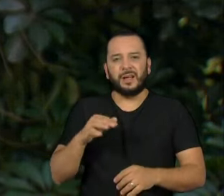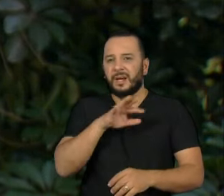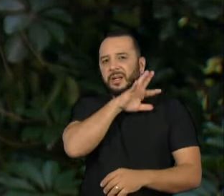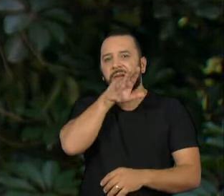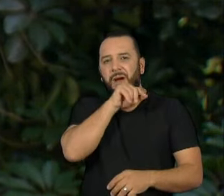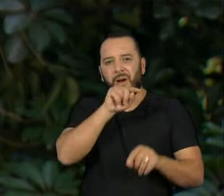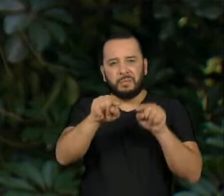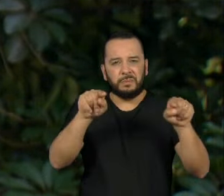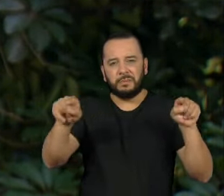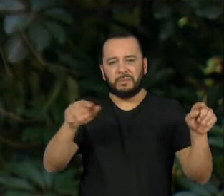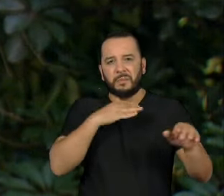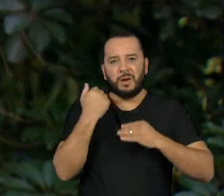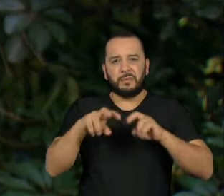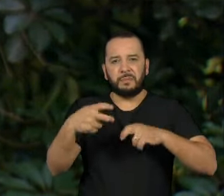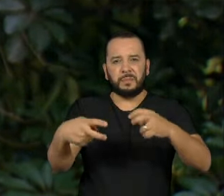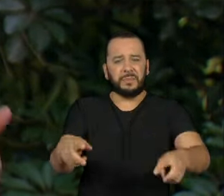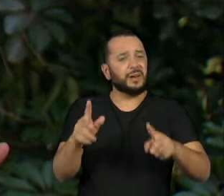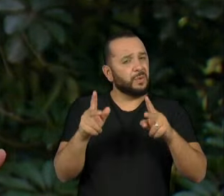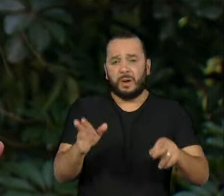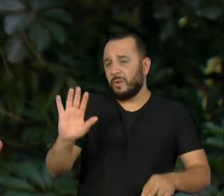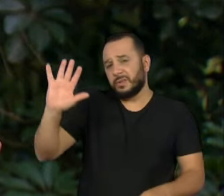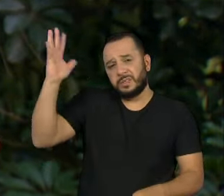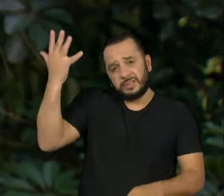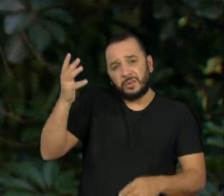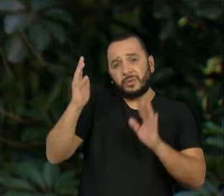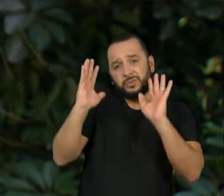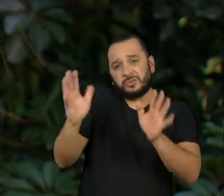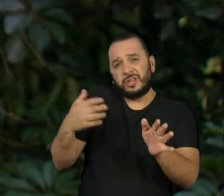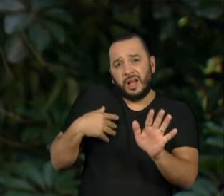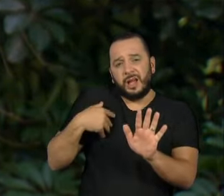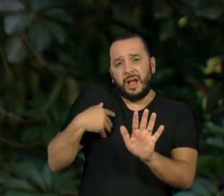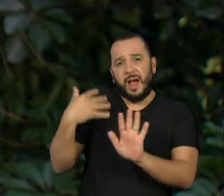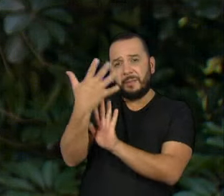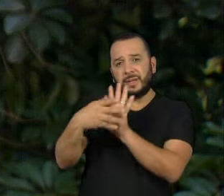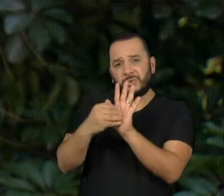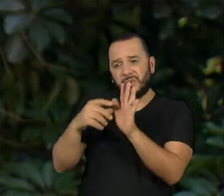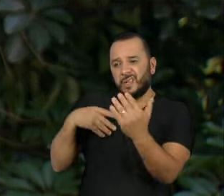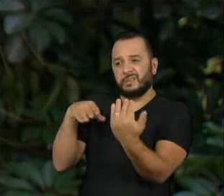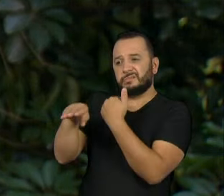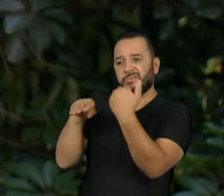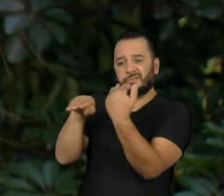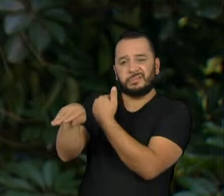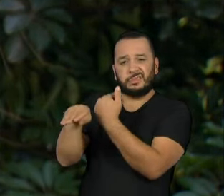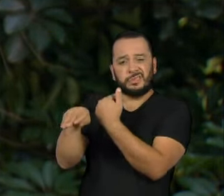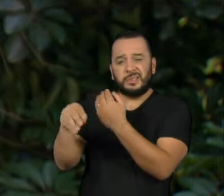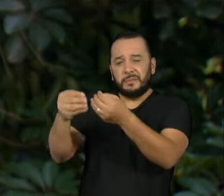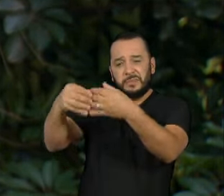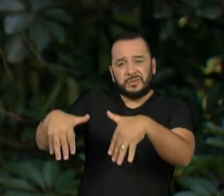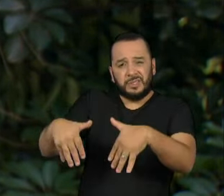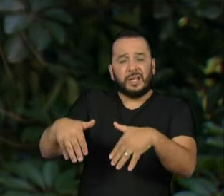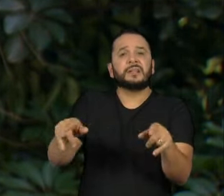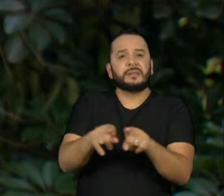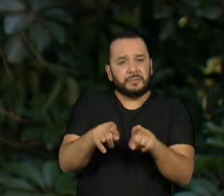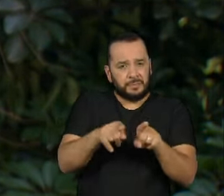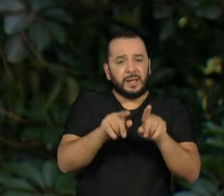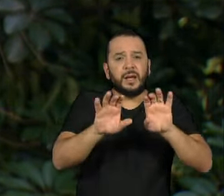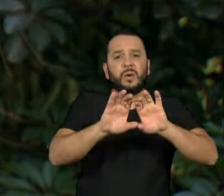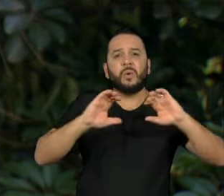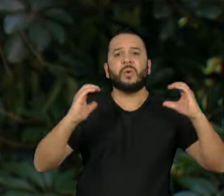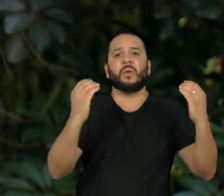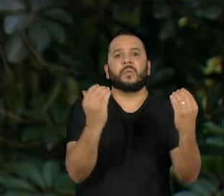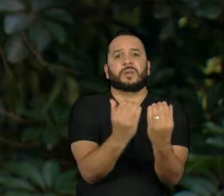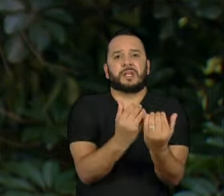aconteceu com a abertura de outras estradas em outras regiões da Amazônia, a vida das comunidades tradicionais pode mudar radicalmente